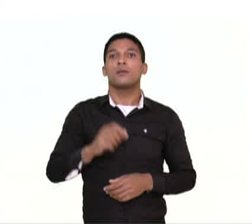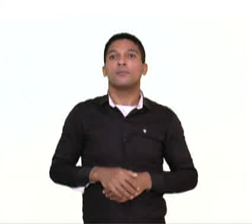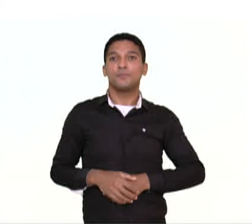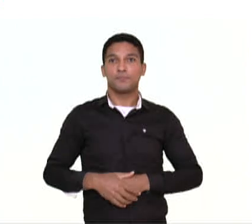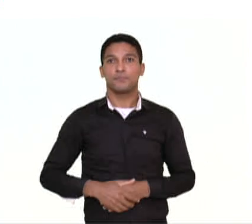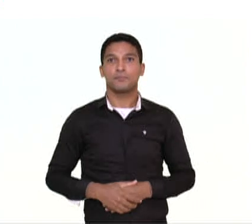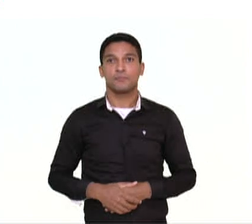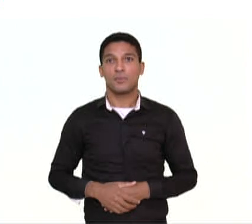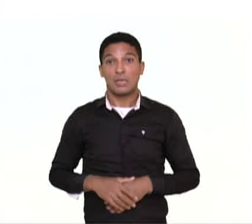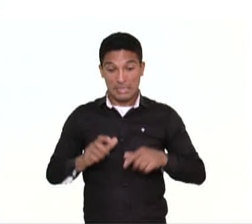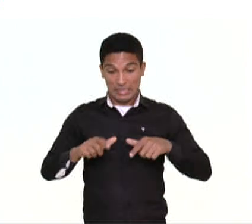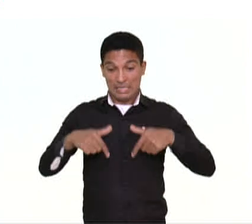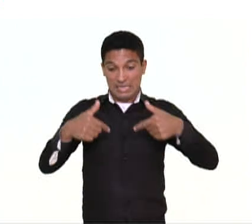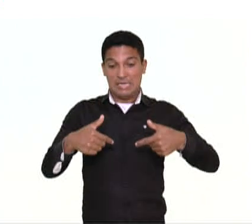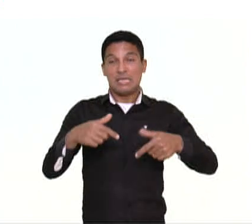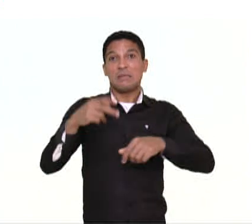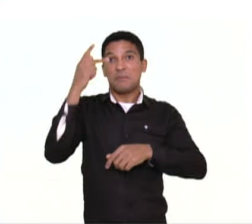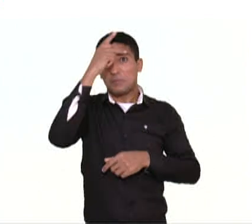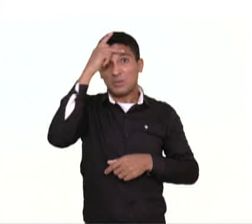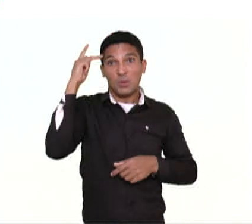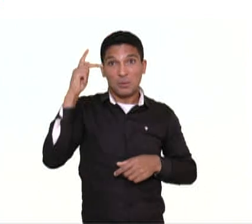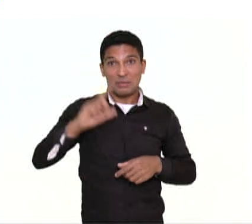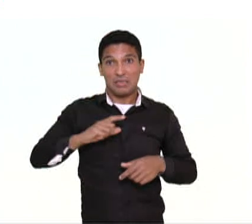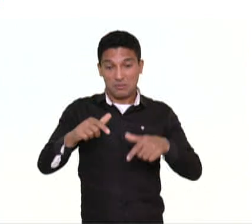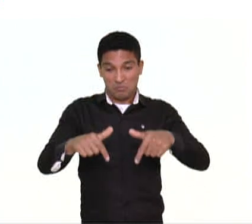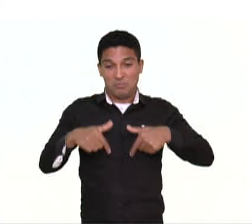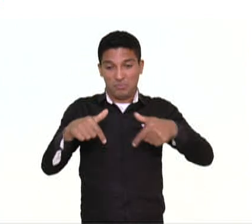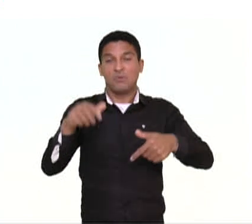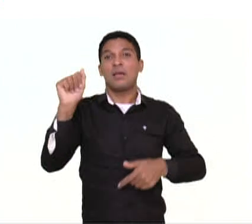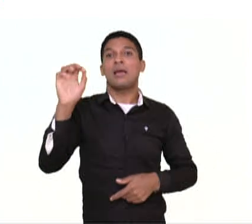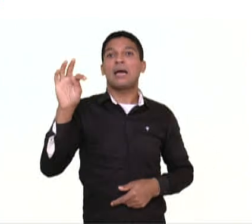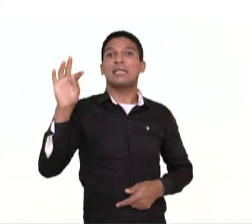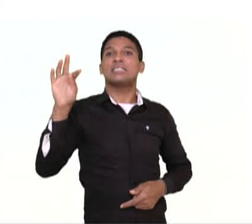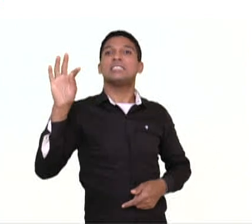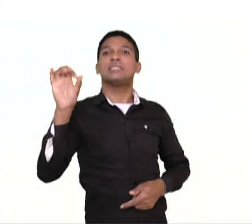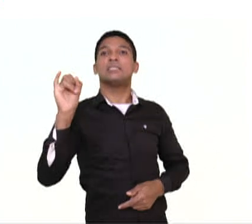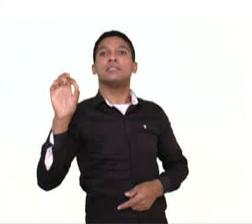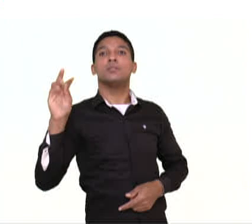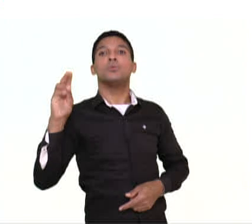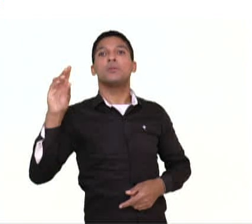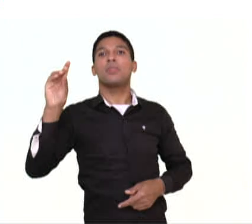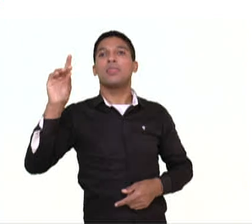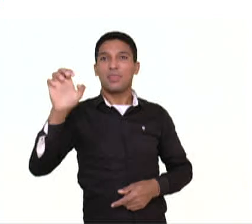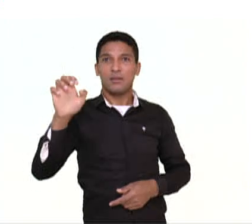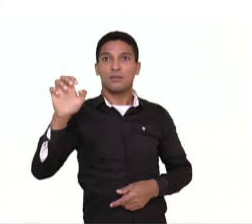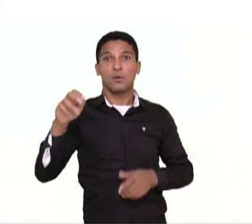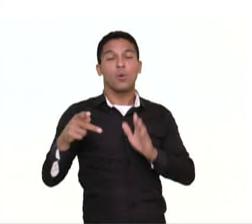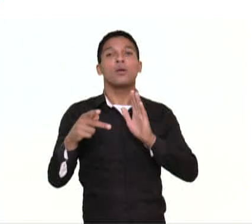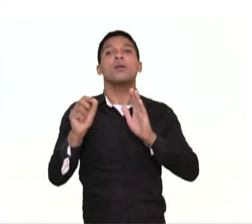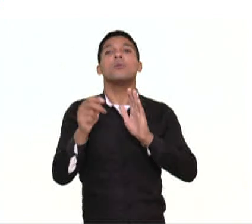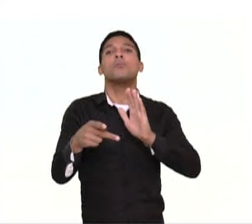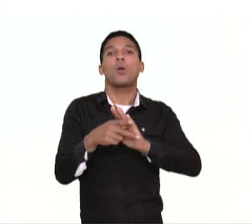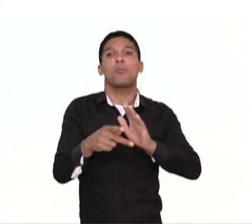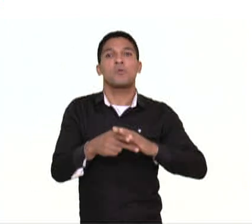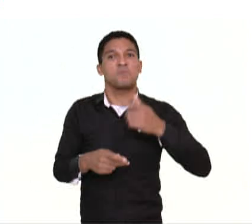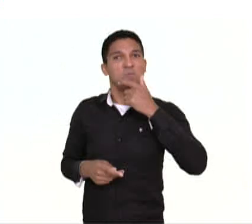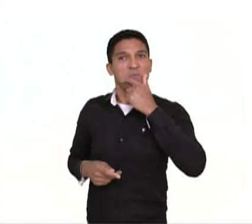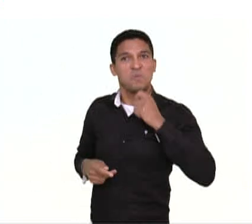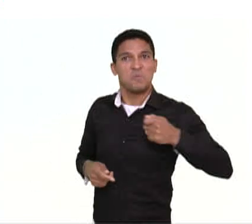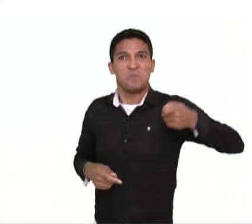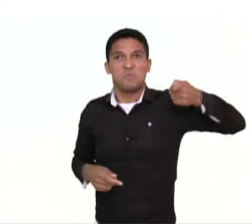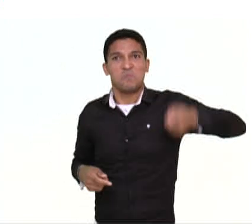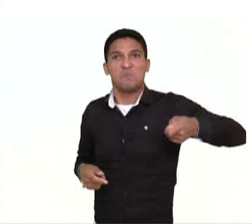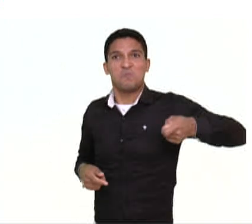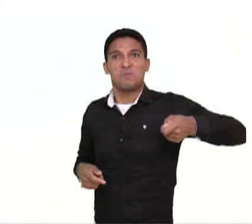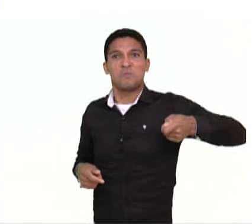atitudes exemplificadas por Maria Helena Vilela dão a impressão de ser lógicas e aceitáveis, quase inevitáveis e parte do